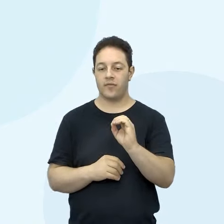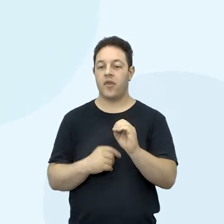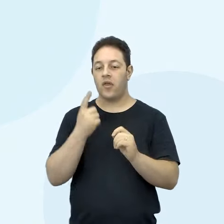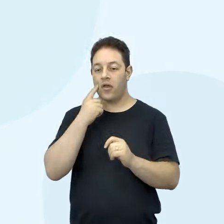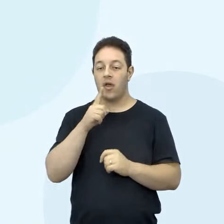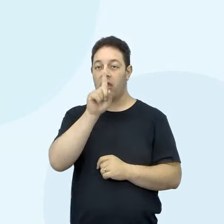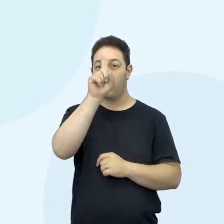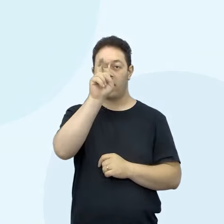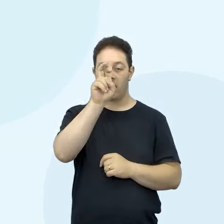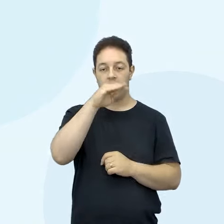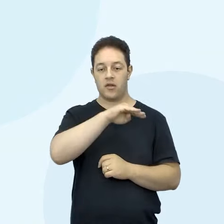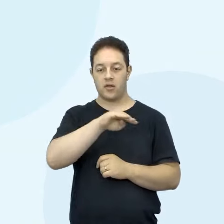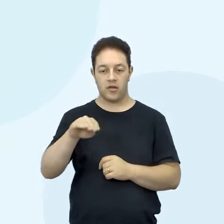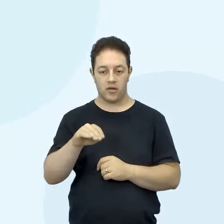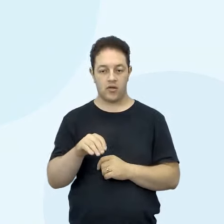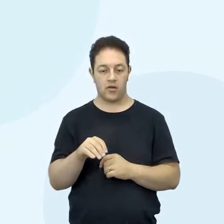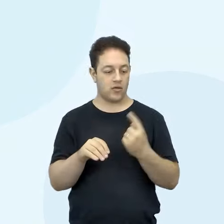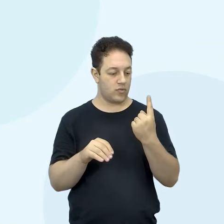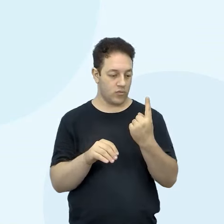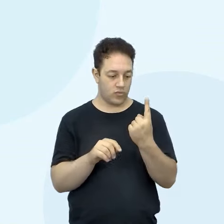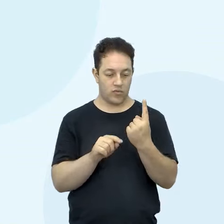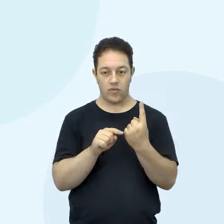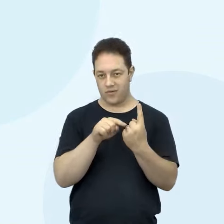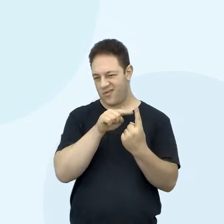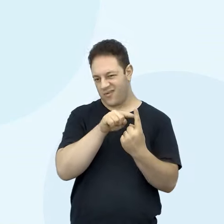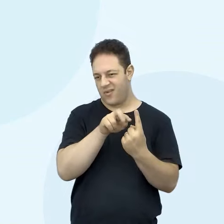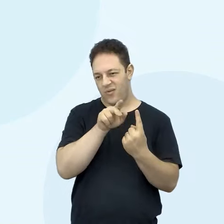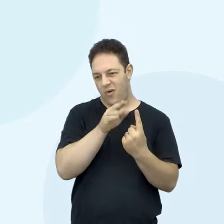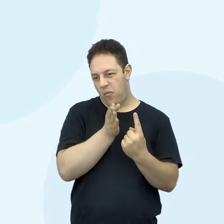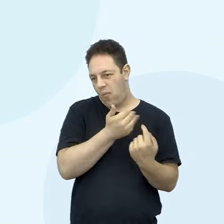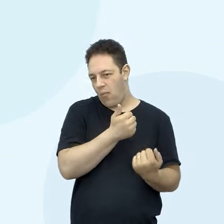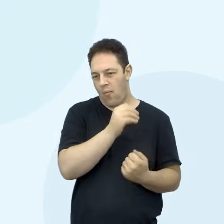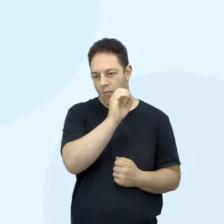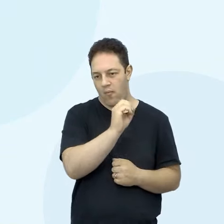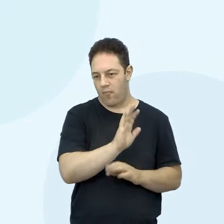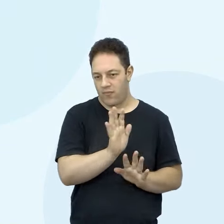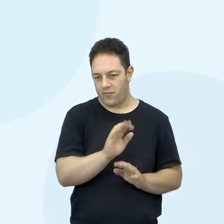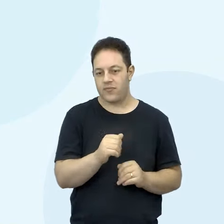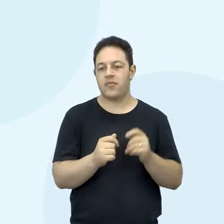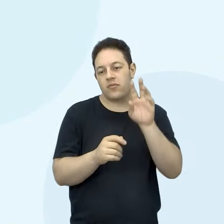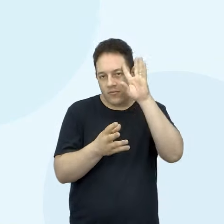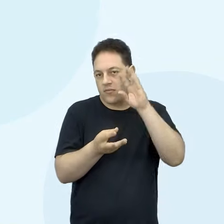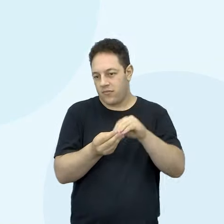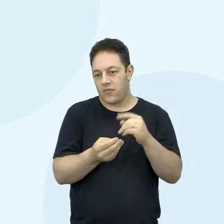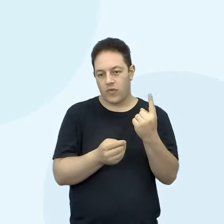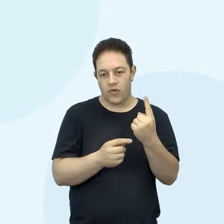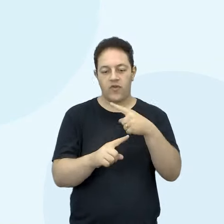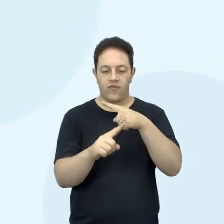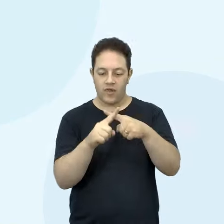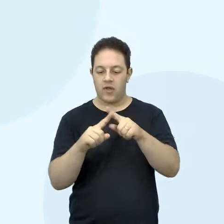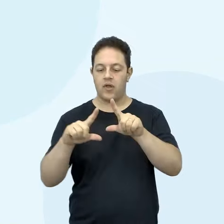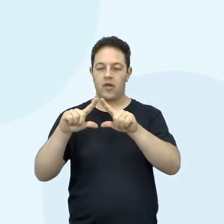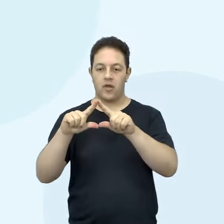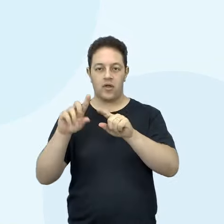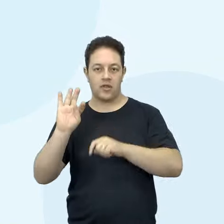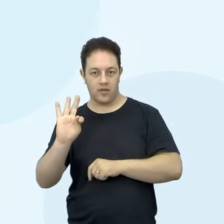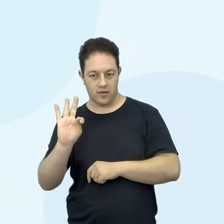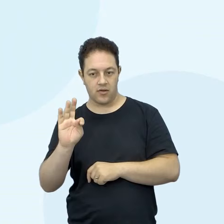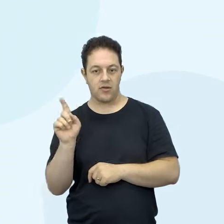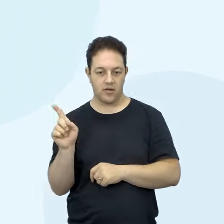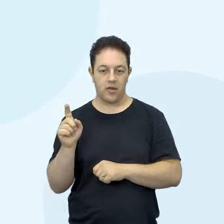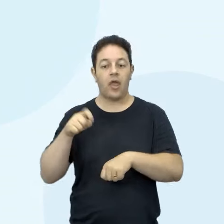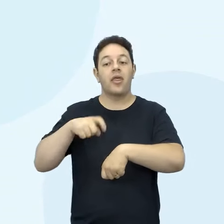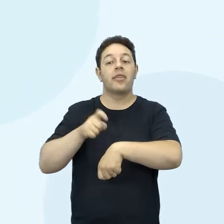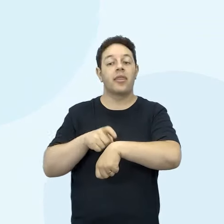o 1 aqui na frente, né? Ó, é a mesma coisa que 1 vezes o número é a mesma coisa